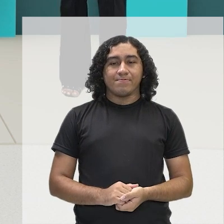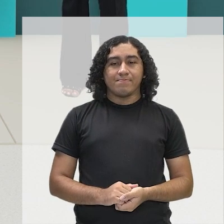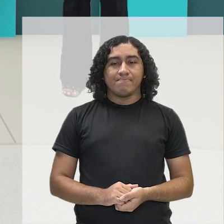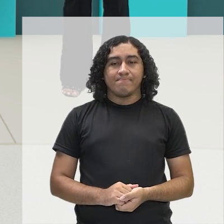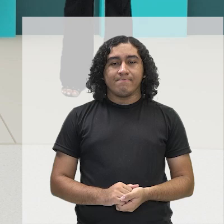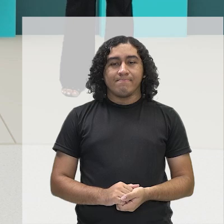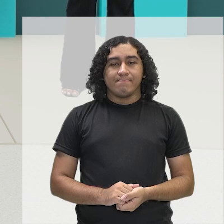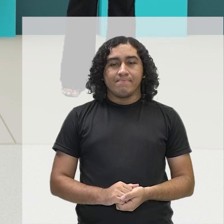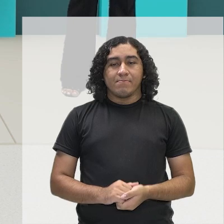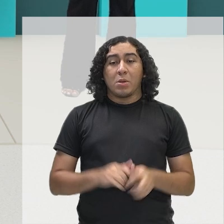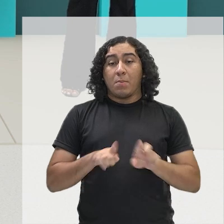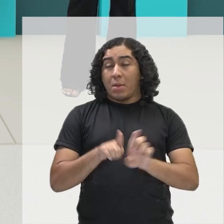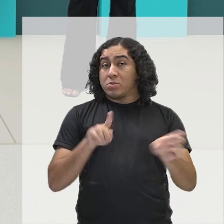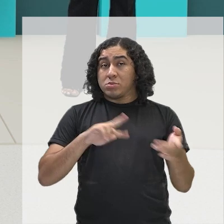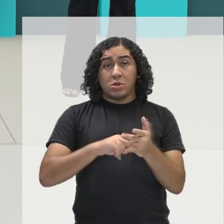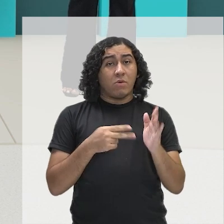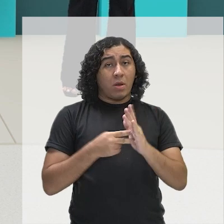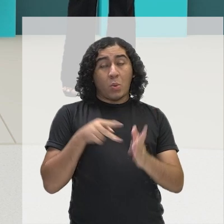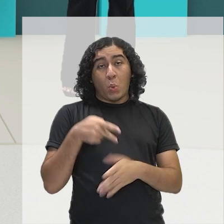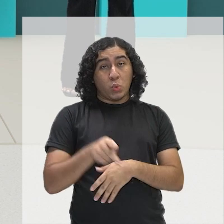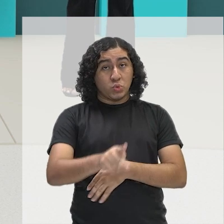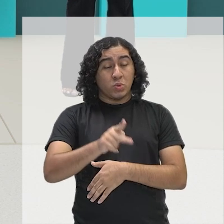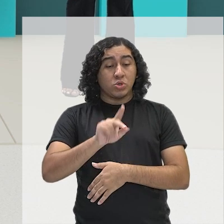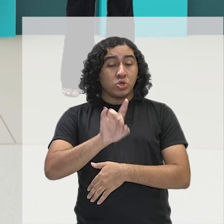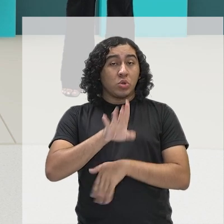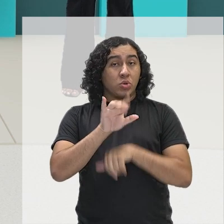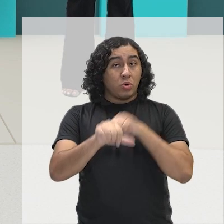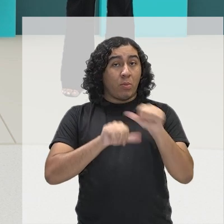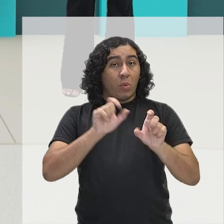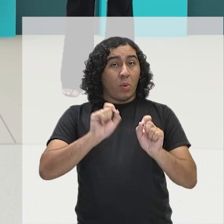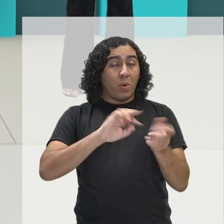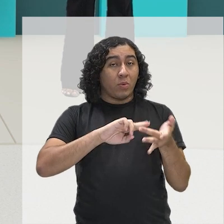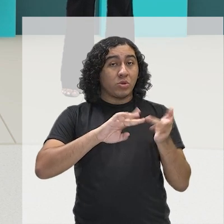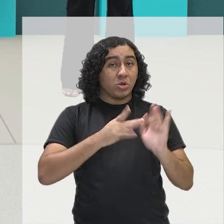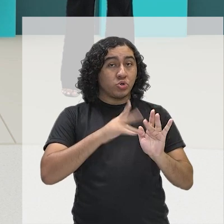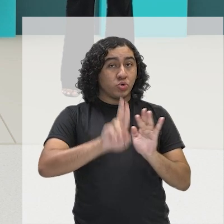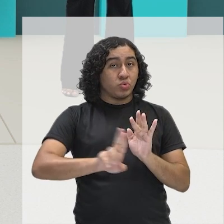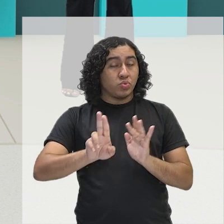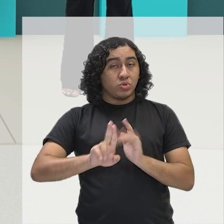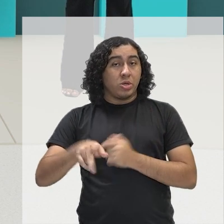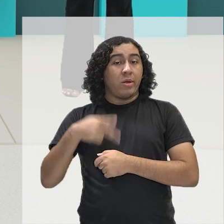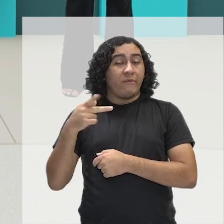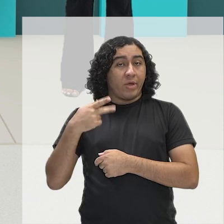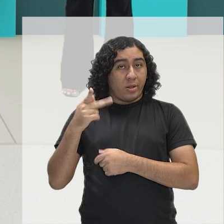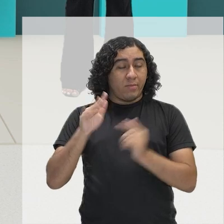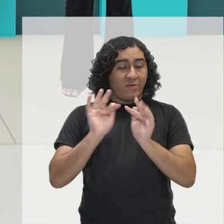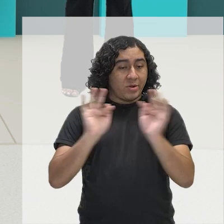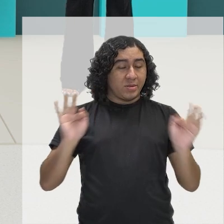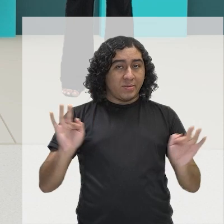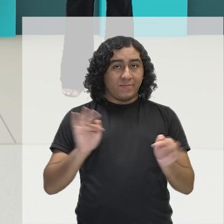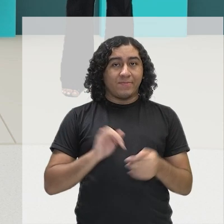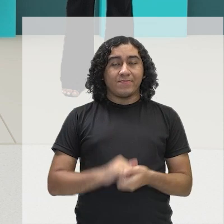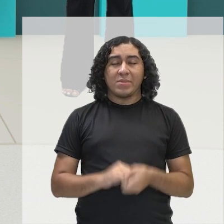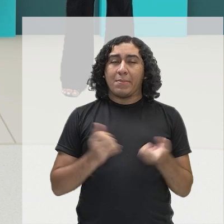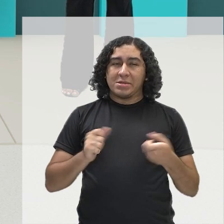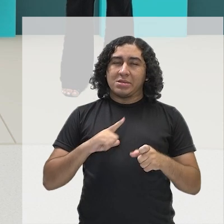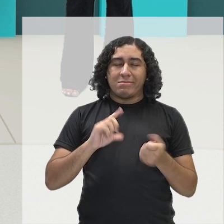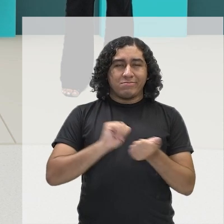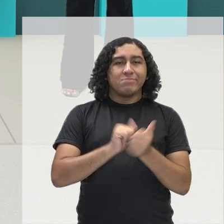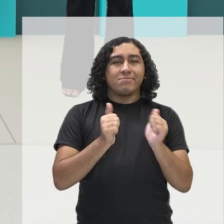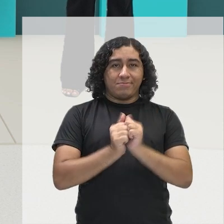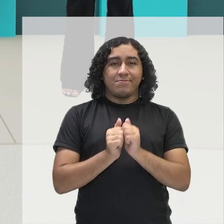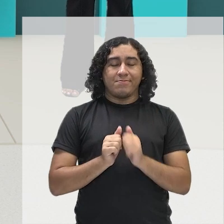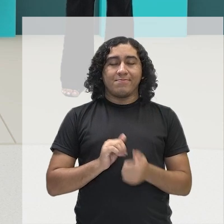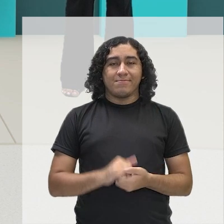linkadas, mas tem o mesmo significado. A única coisa que muda é o contexto, é o lugar que eu estou falando e eu preciso